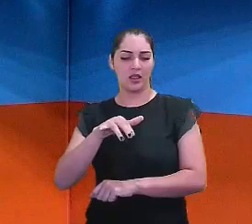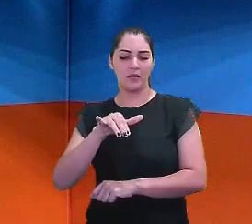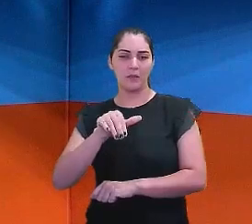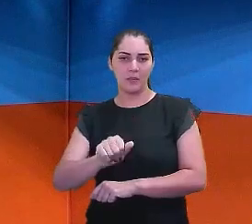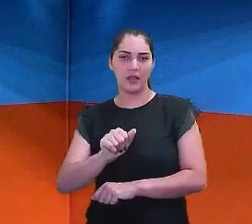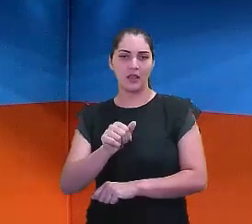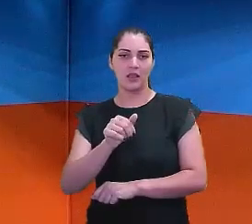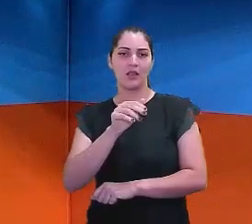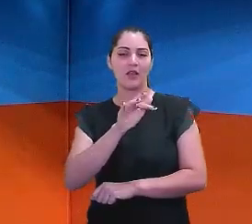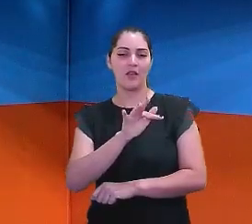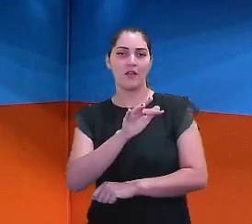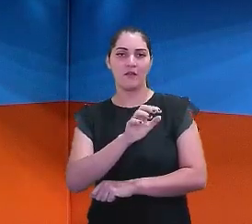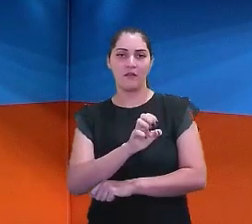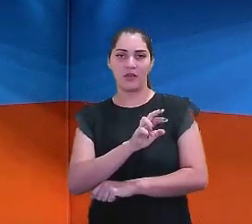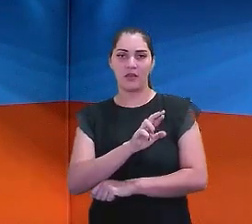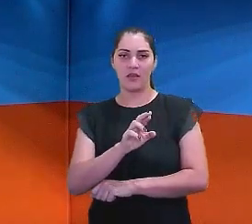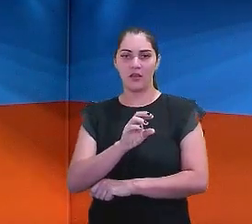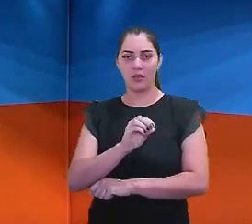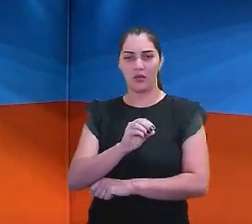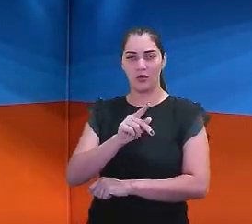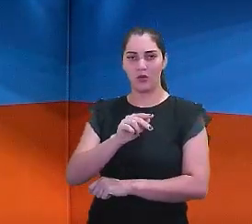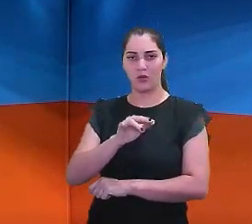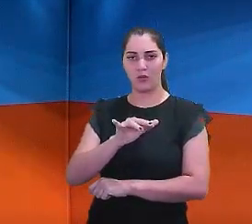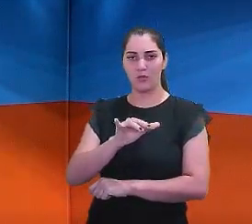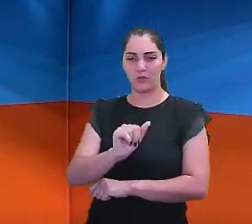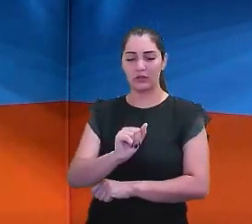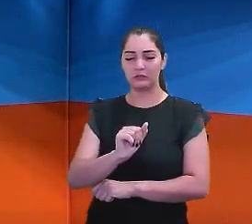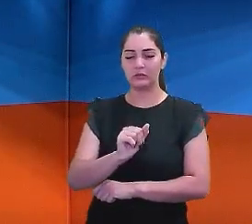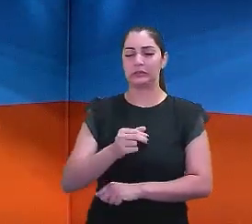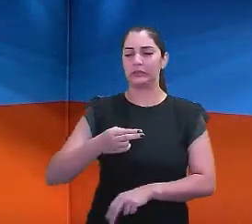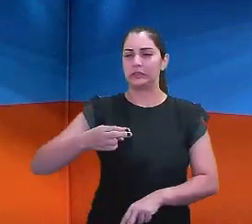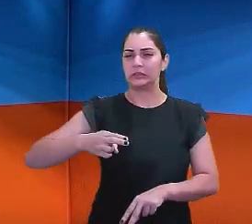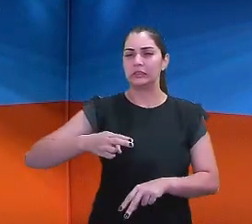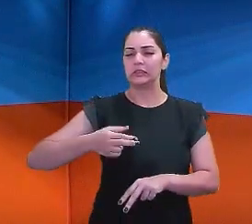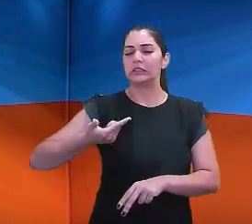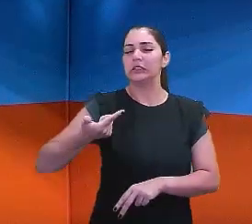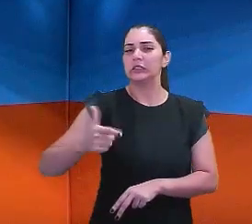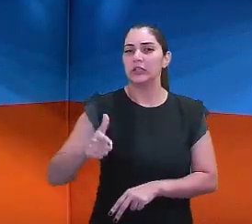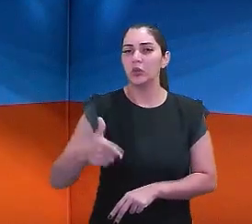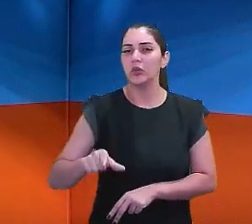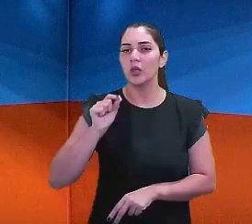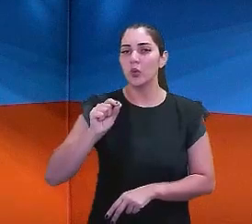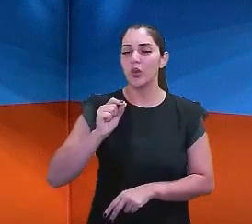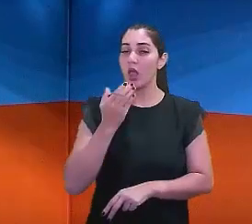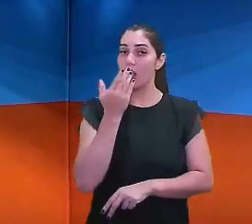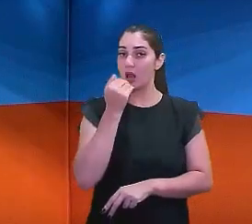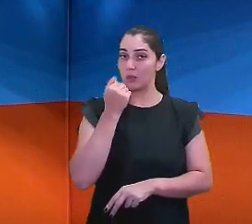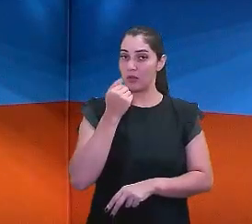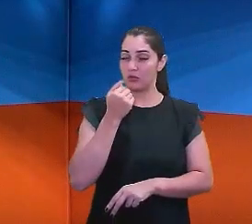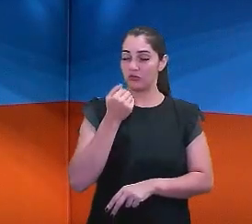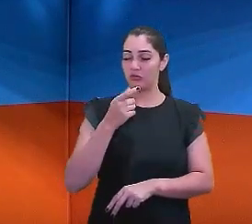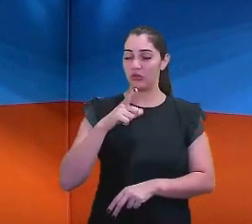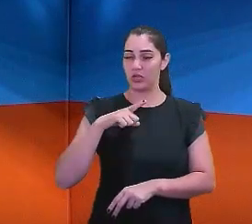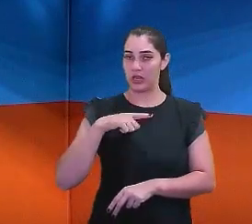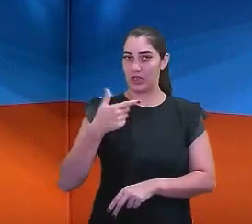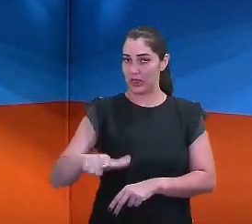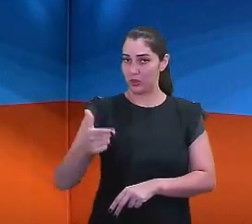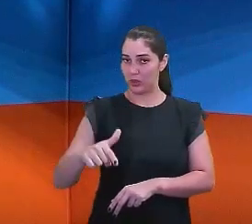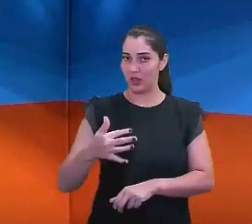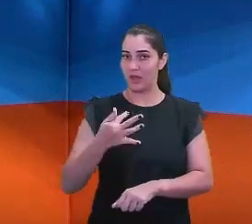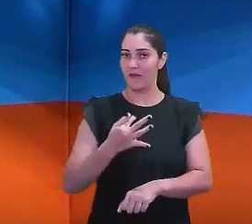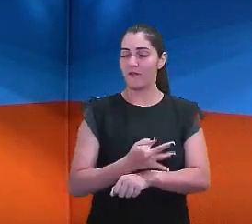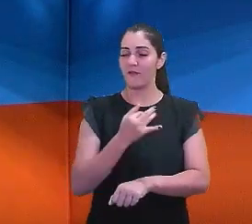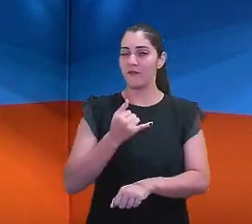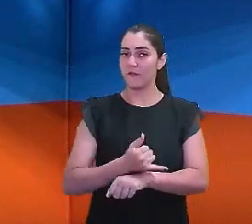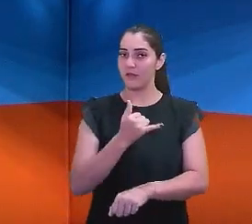quando a pessoa é privada de nutrientes ou privada de alimentos que tenham ferro. E a gente vai perceber que não é, existem